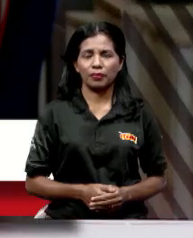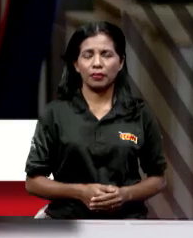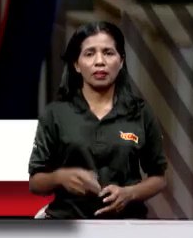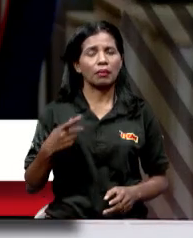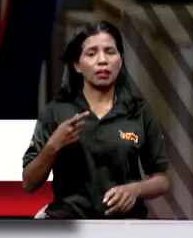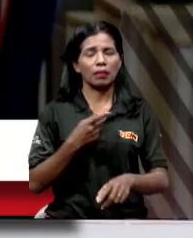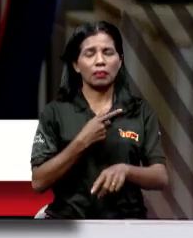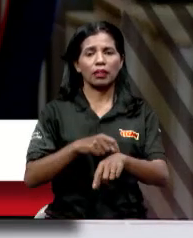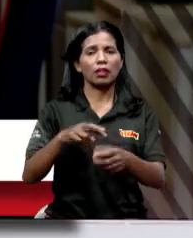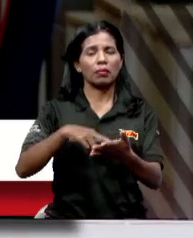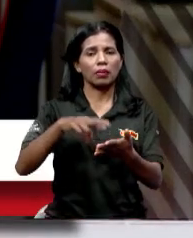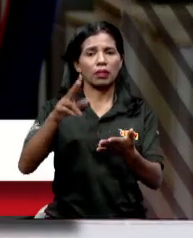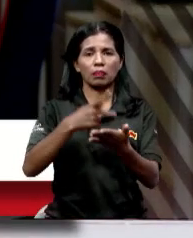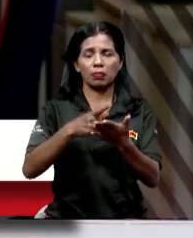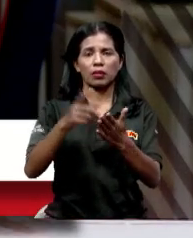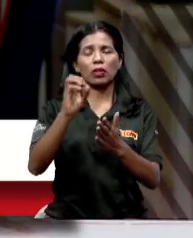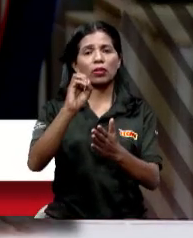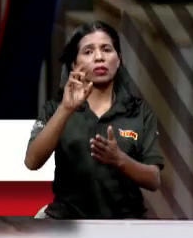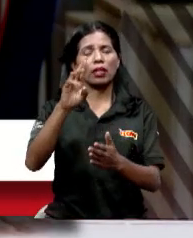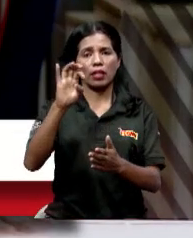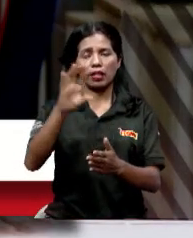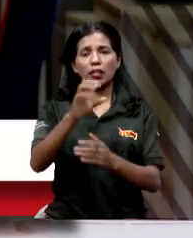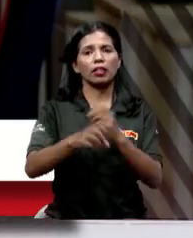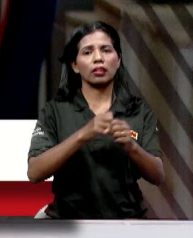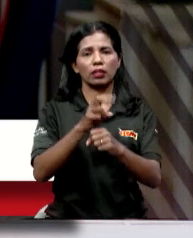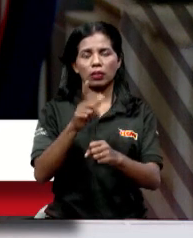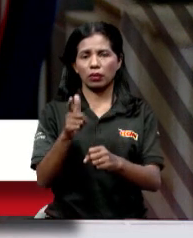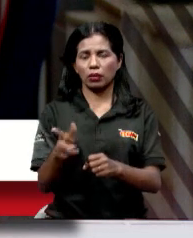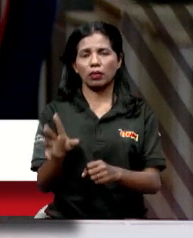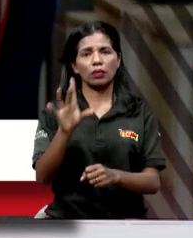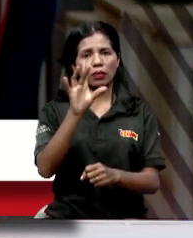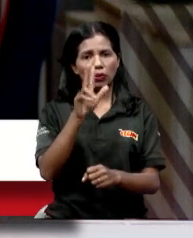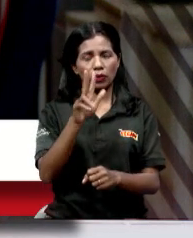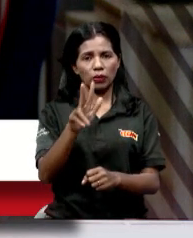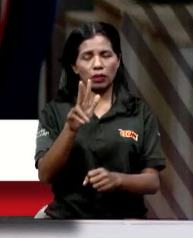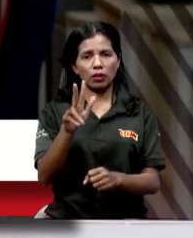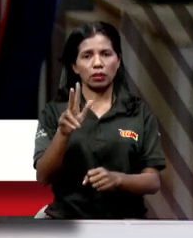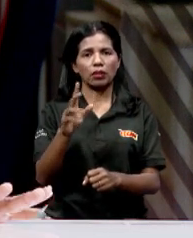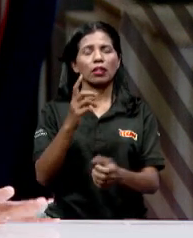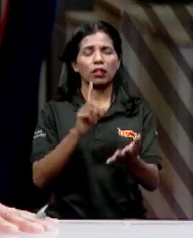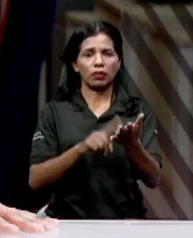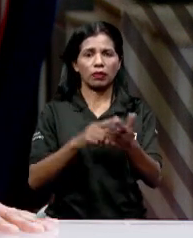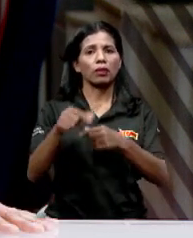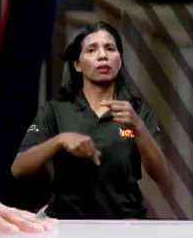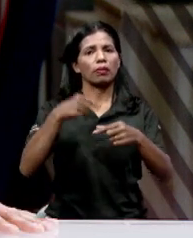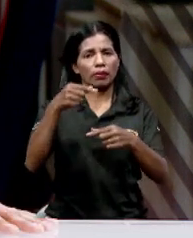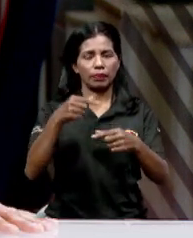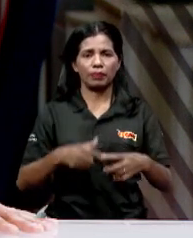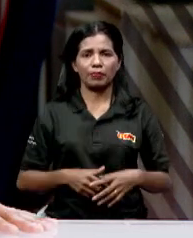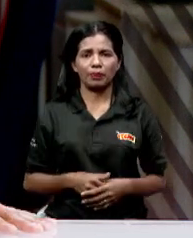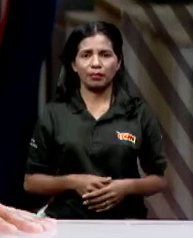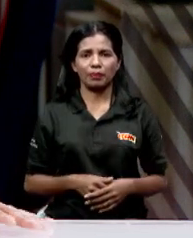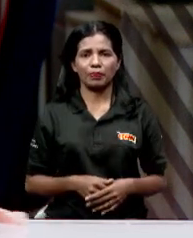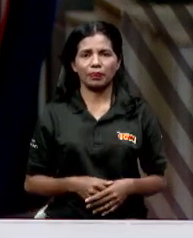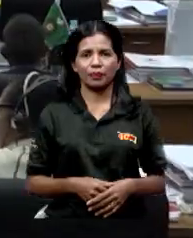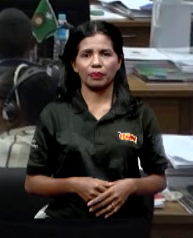Parlamento Nacional aprova a proposta de orçamento ratificativo, Tineiro Unruaru anula o recintolo e a final global.